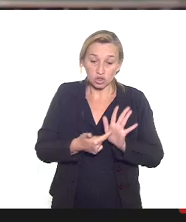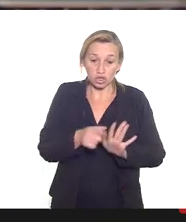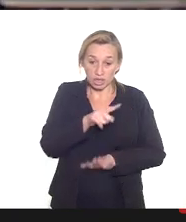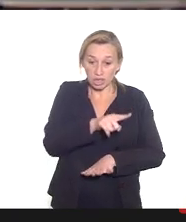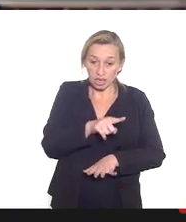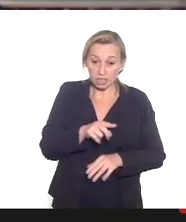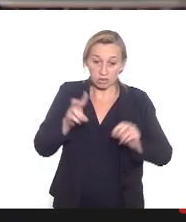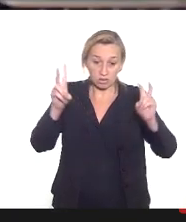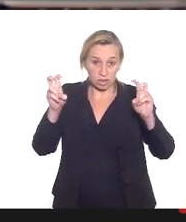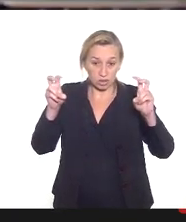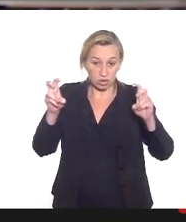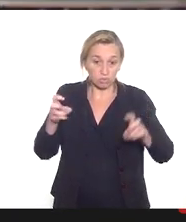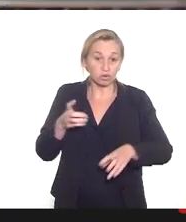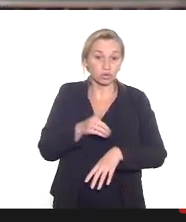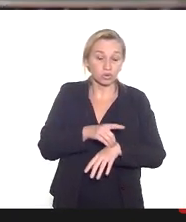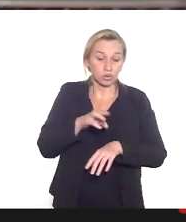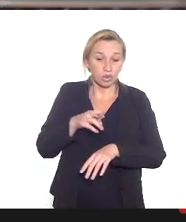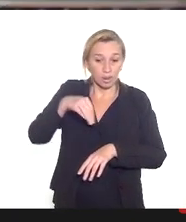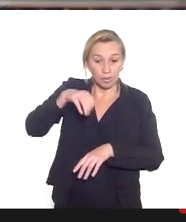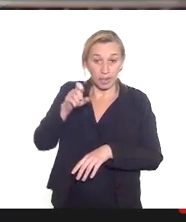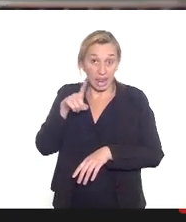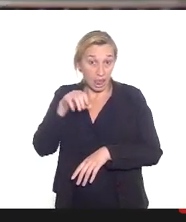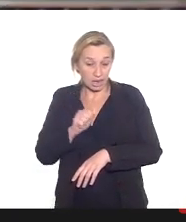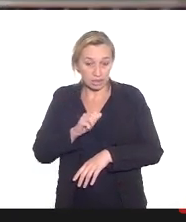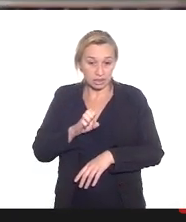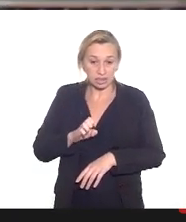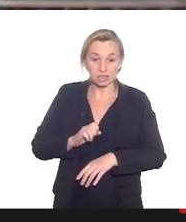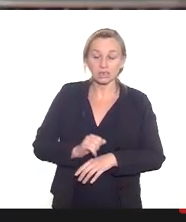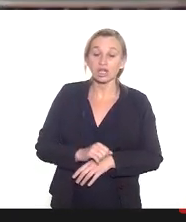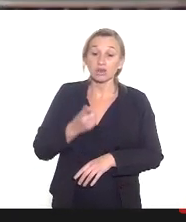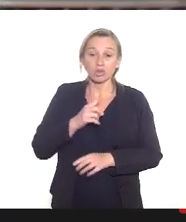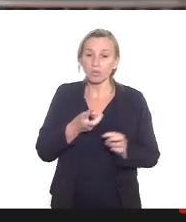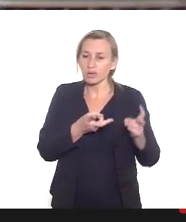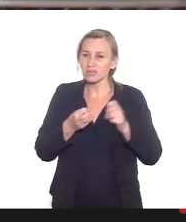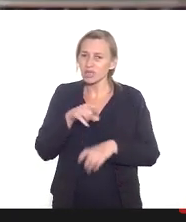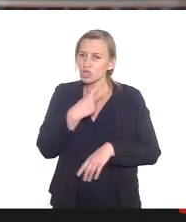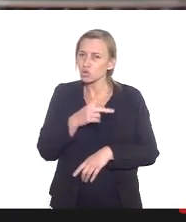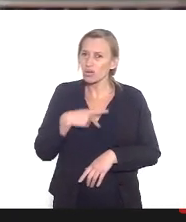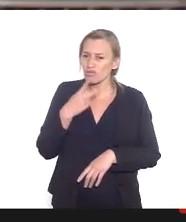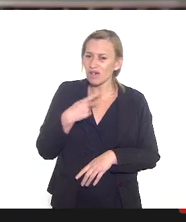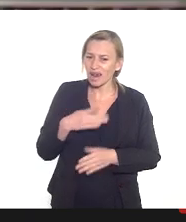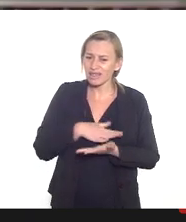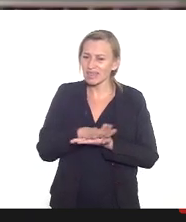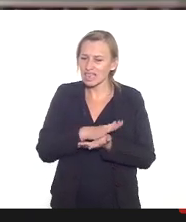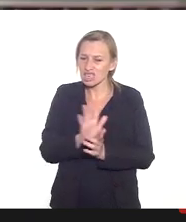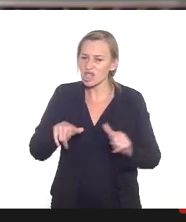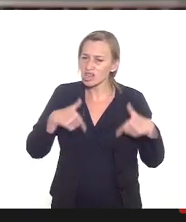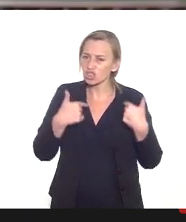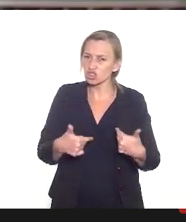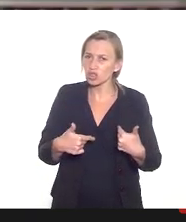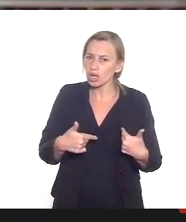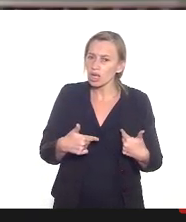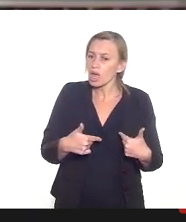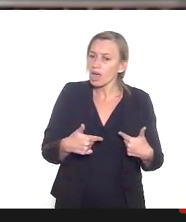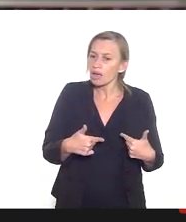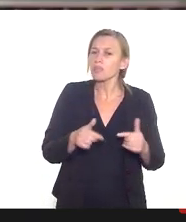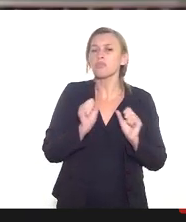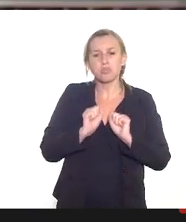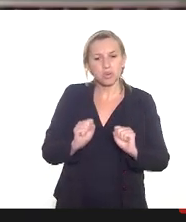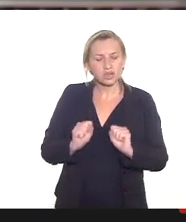hiatos e as questões da trazidas pela Doutora melania eu não percebi na sua fala nenhum tipo de ação que